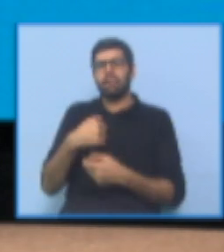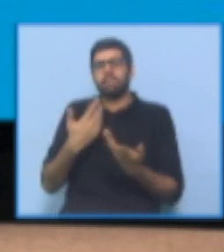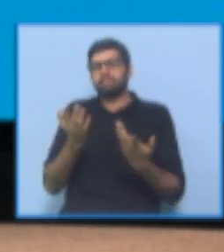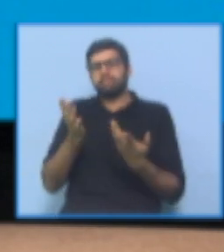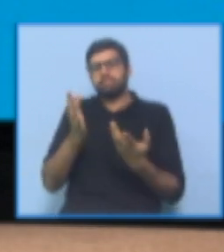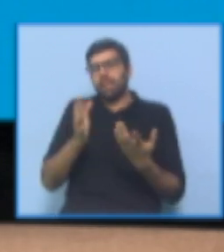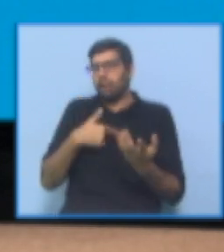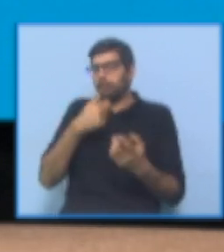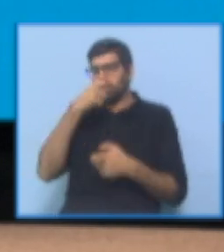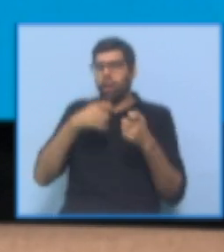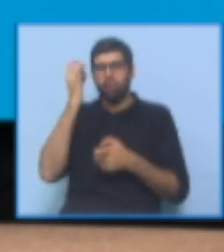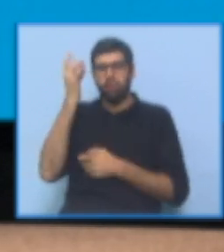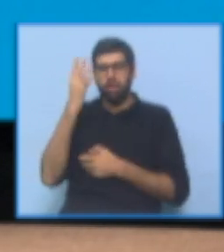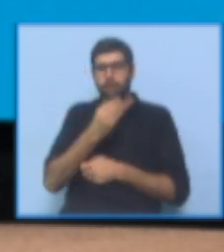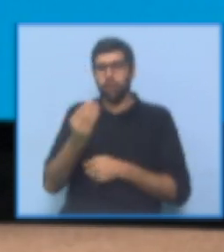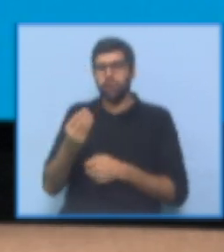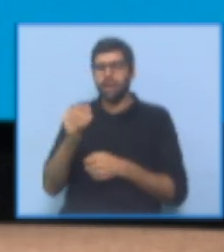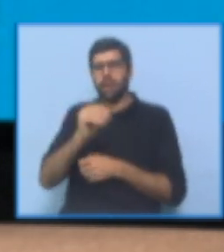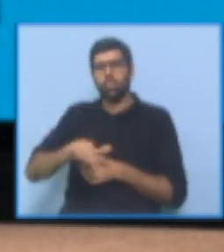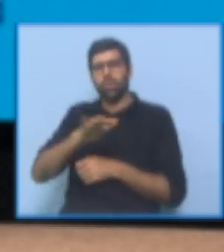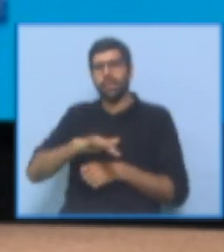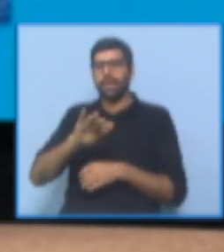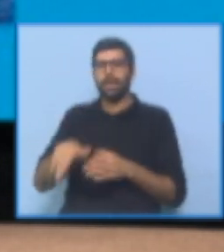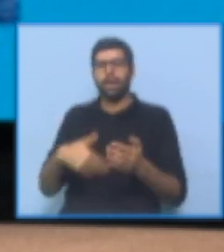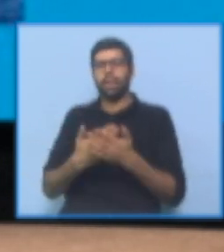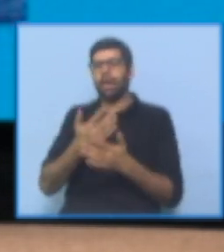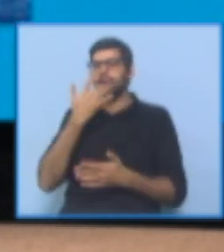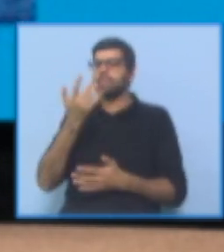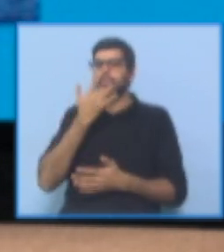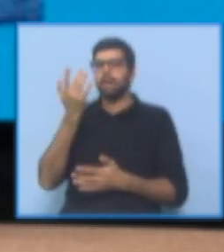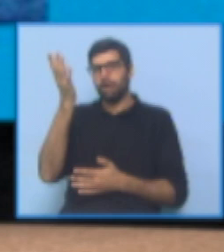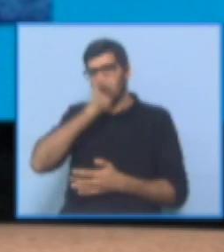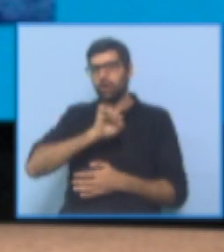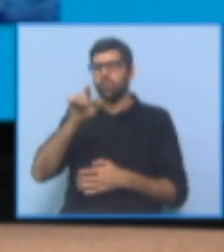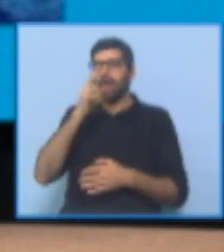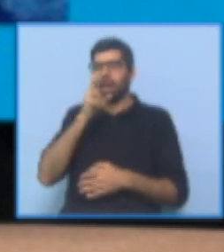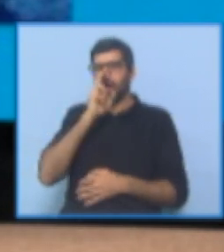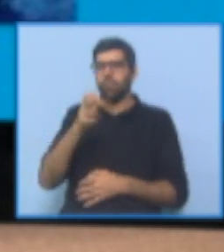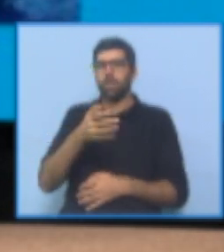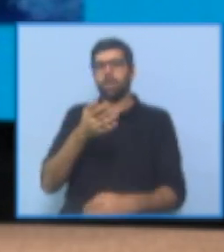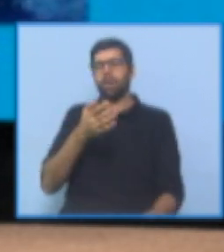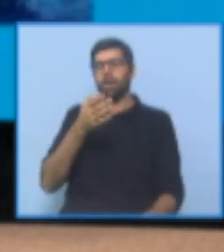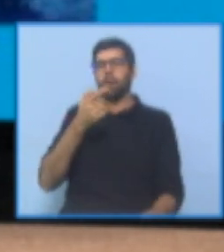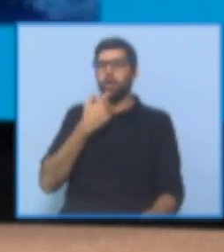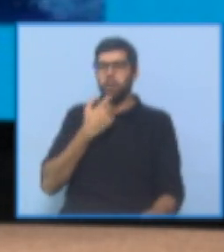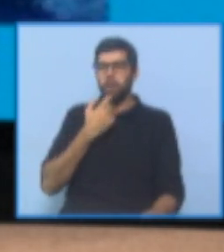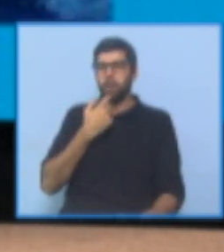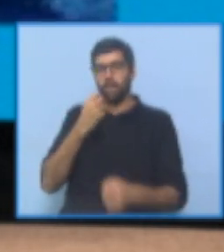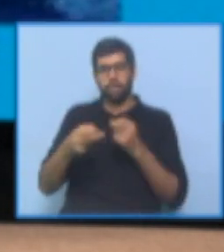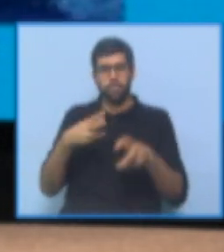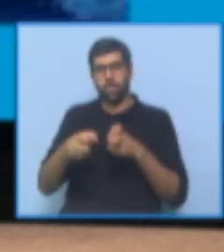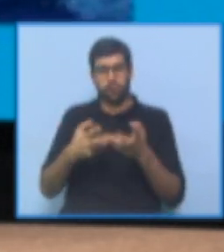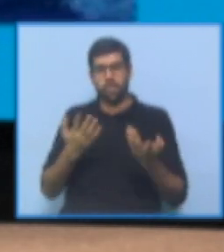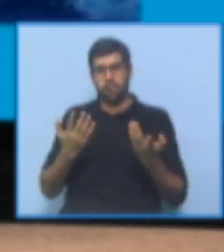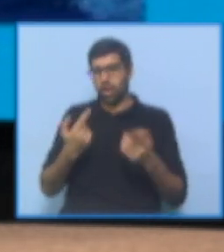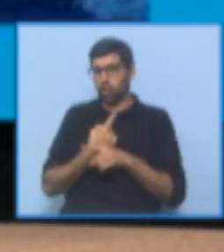muitos delinquentes, e é um lugar propício para os exageros, para o consumo do álcool, que está na moda. Hoje